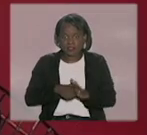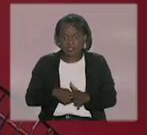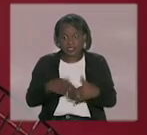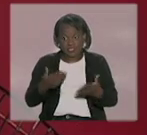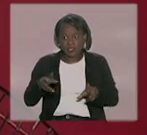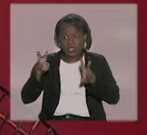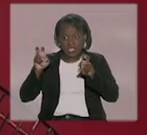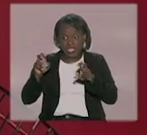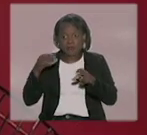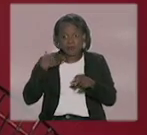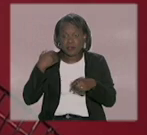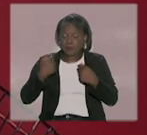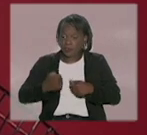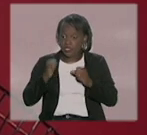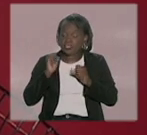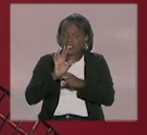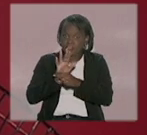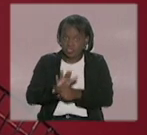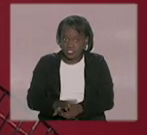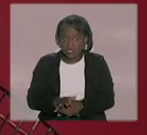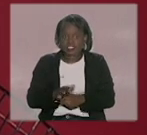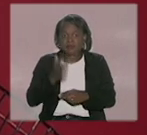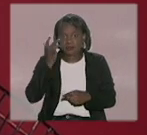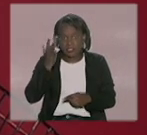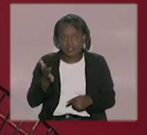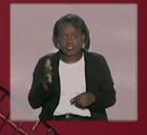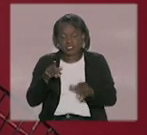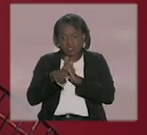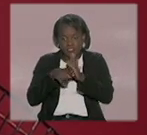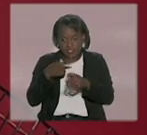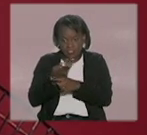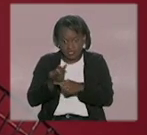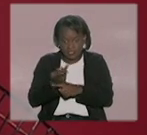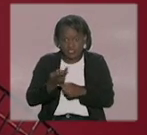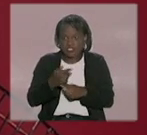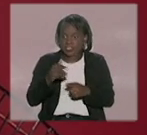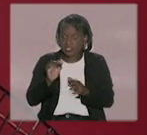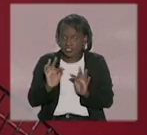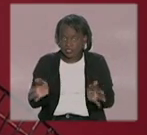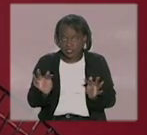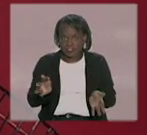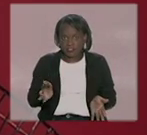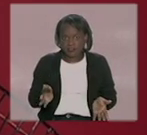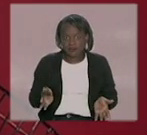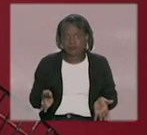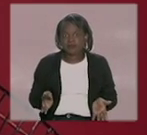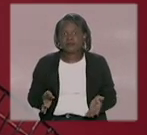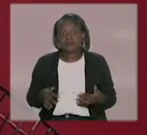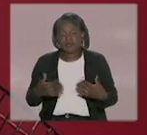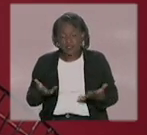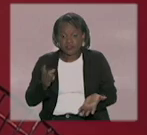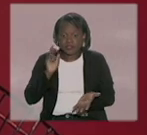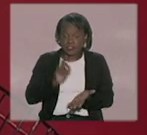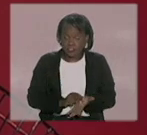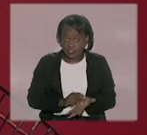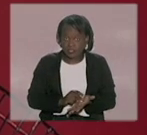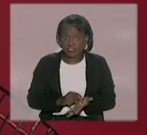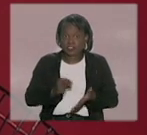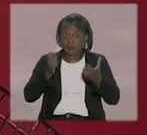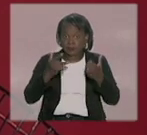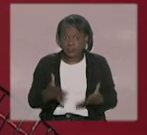um tema que os bancos talvez possam ajudar e aí tornar isso um pouco mais simples, né? Mas realmente quando a gente fala